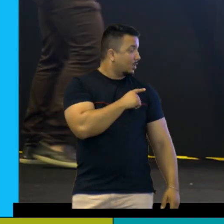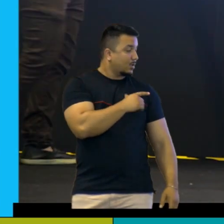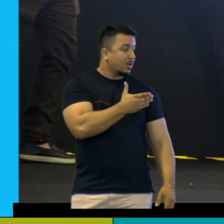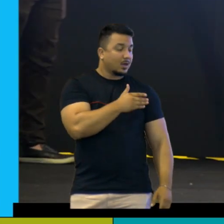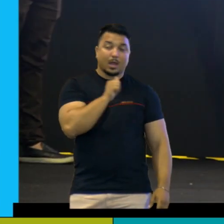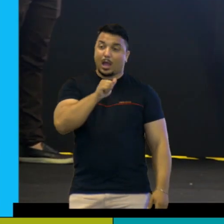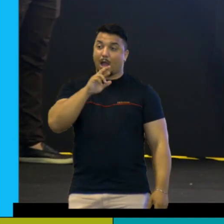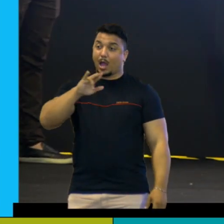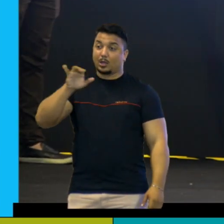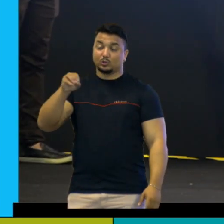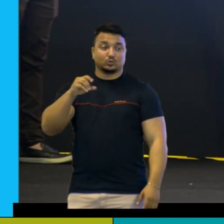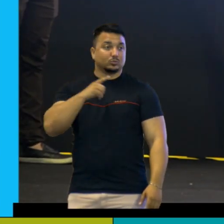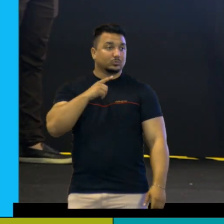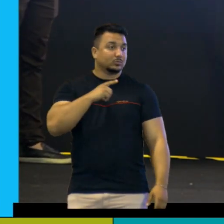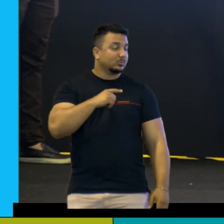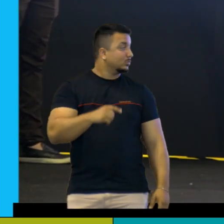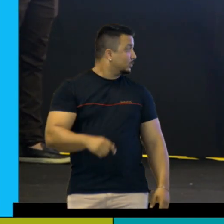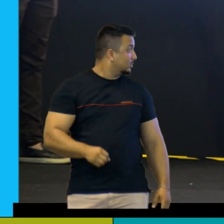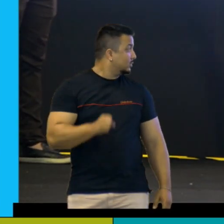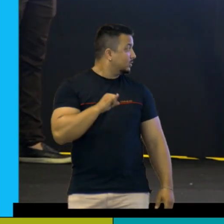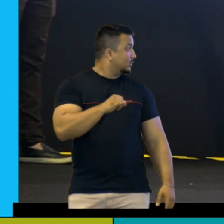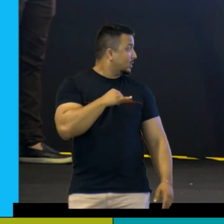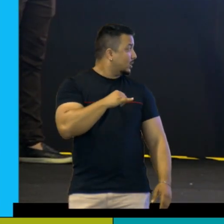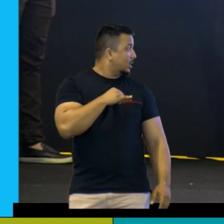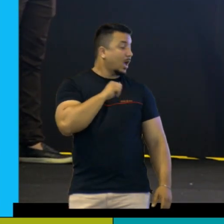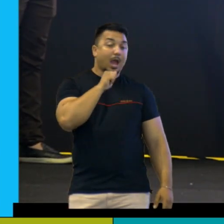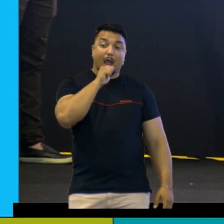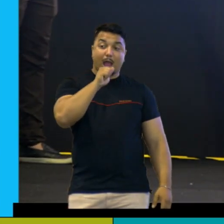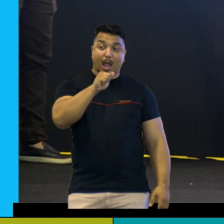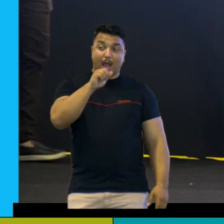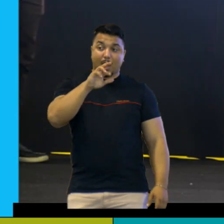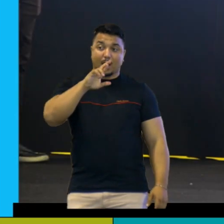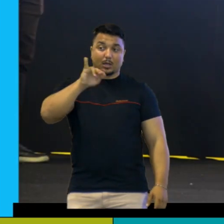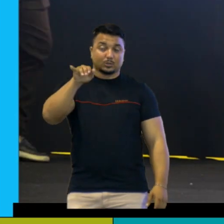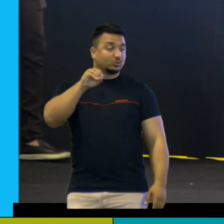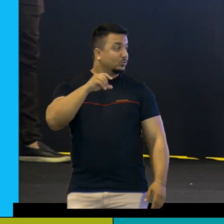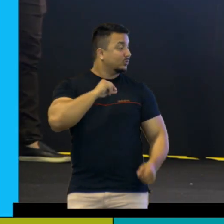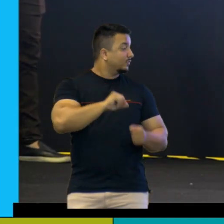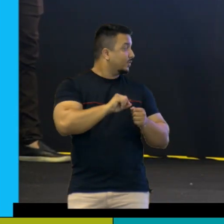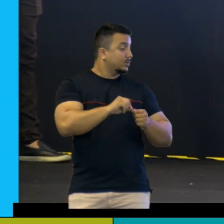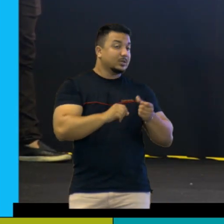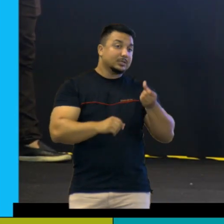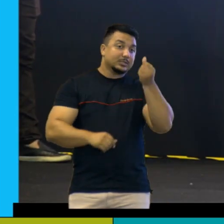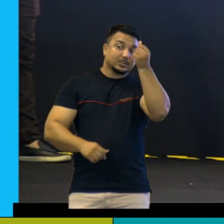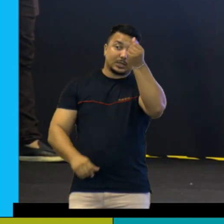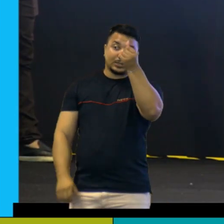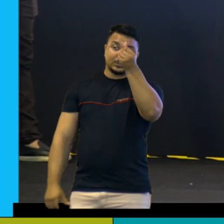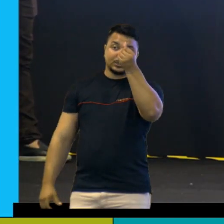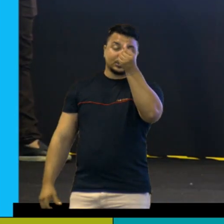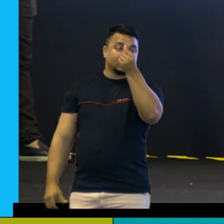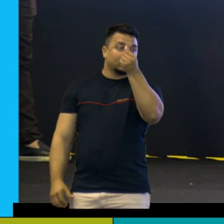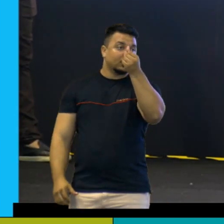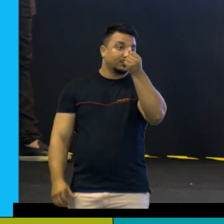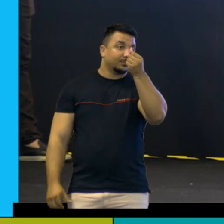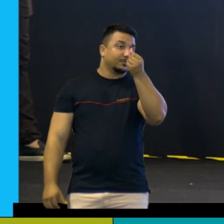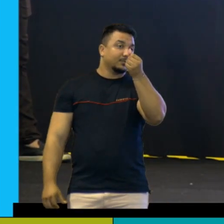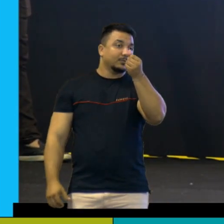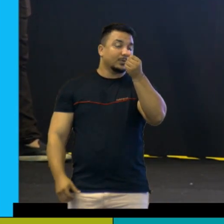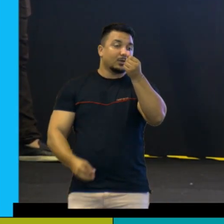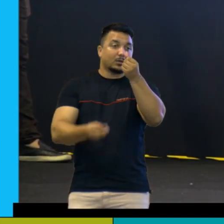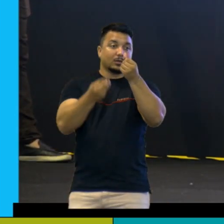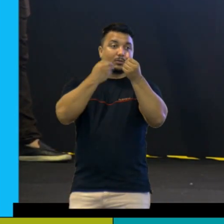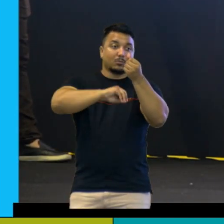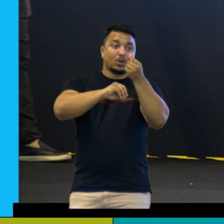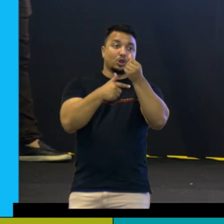fosse arranjo, ó. Se fosse isso aqui e fosse arranjo, certo? Eu faria o 6 em cima, aí eu não